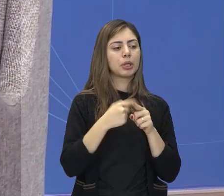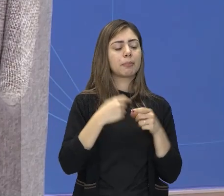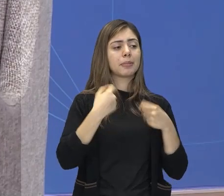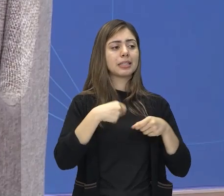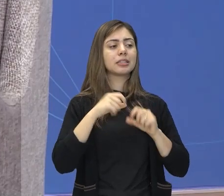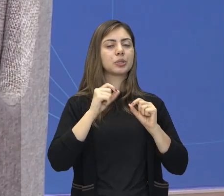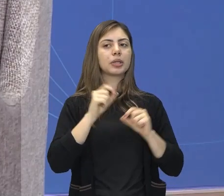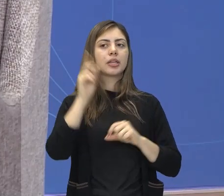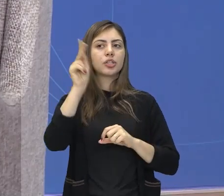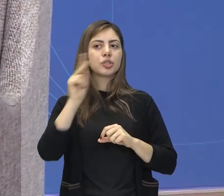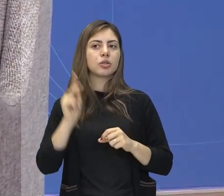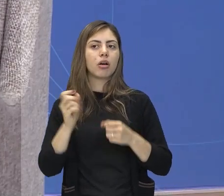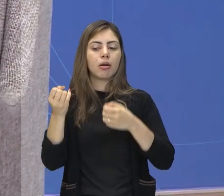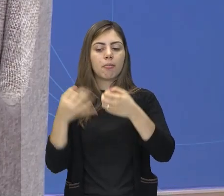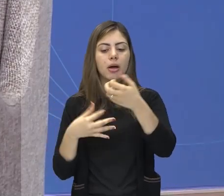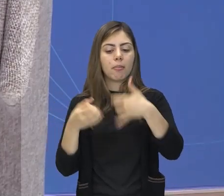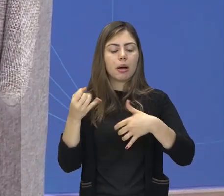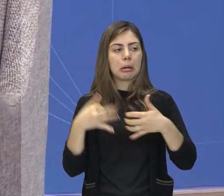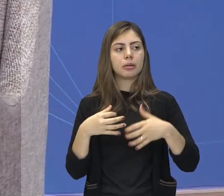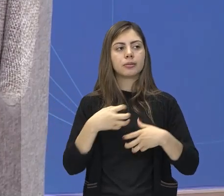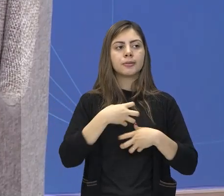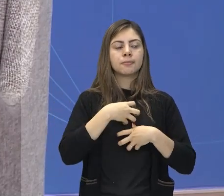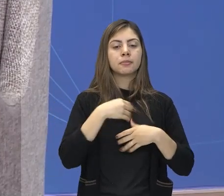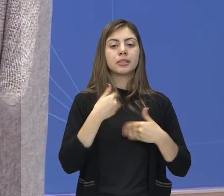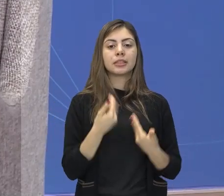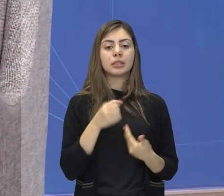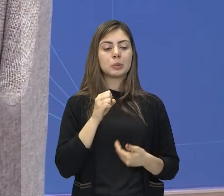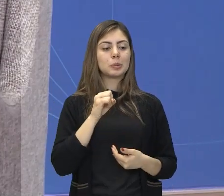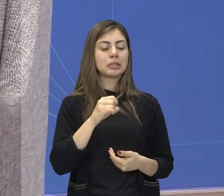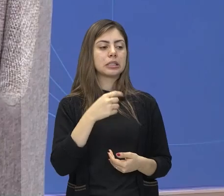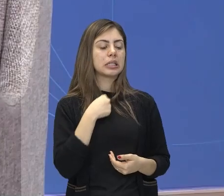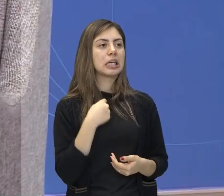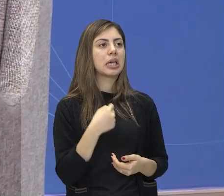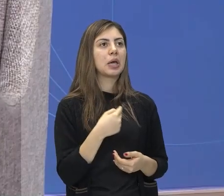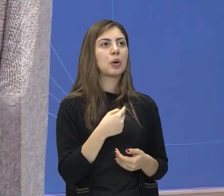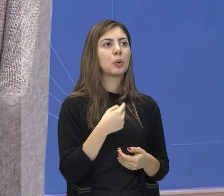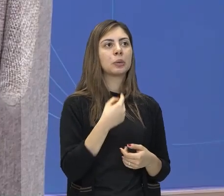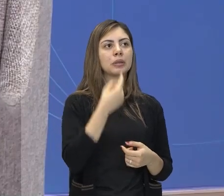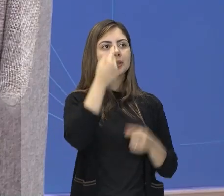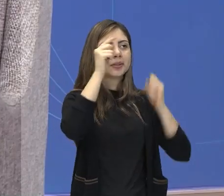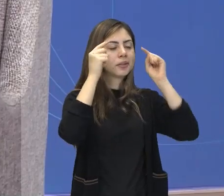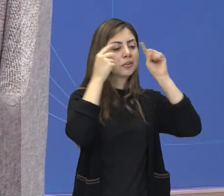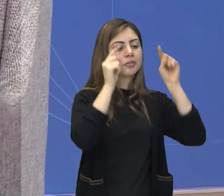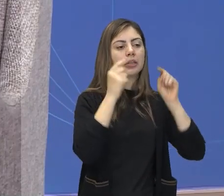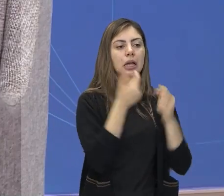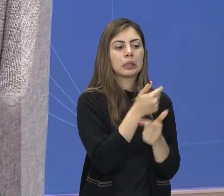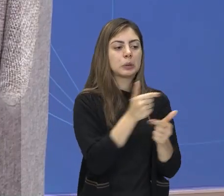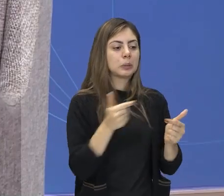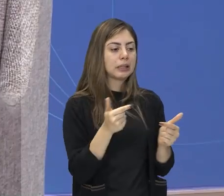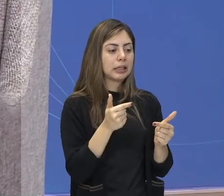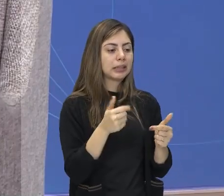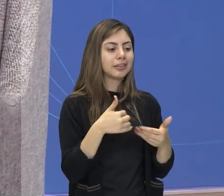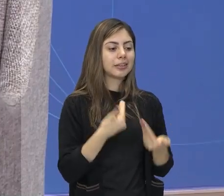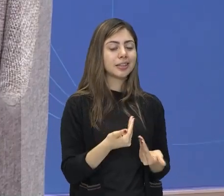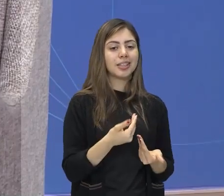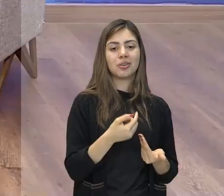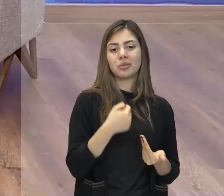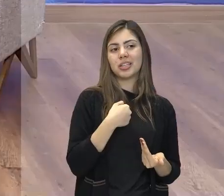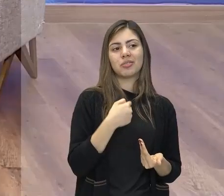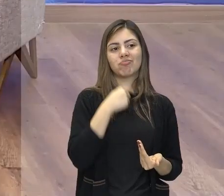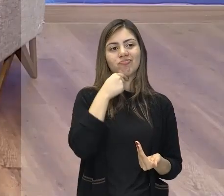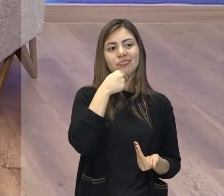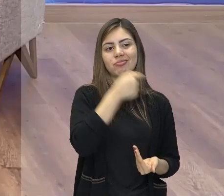muito emocionantes, né? Então, se o meu pote do artista estiver seco, né? Se eu estiver emocionalmente seca, sem conexão com a